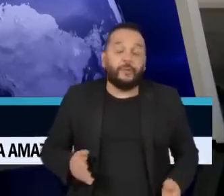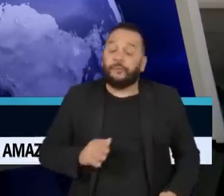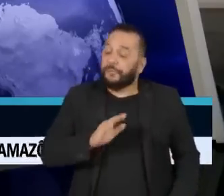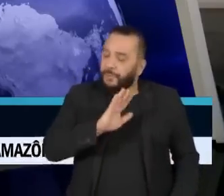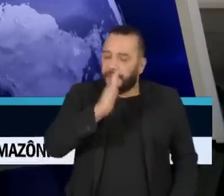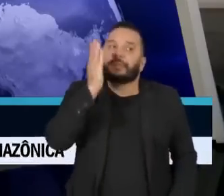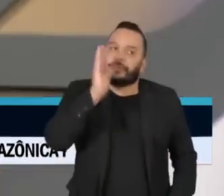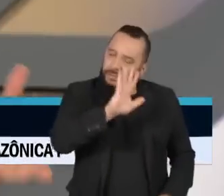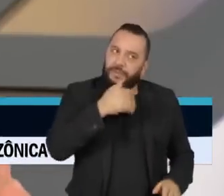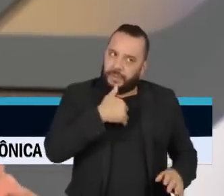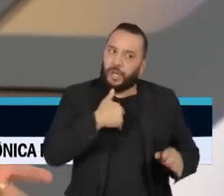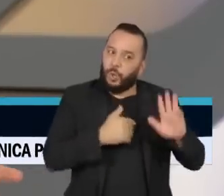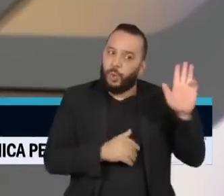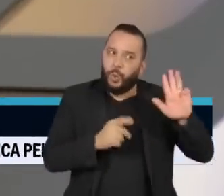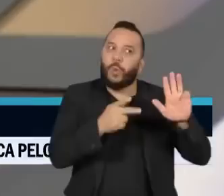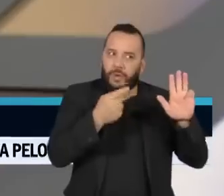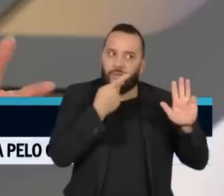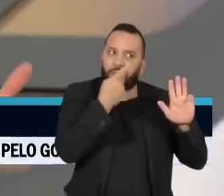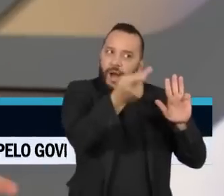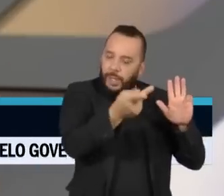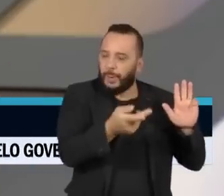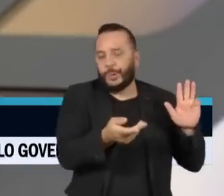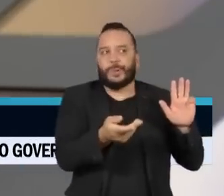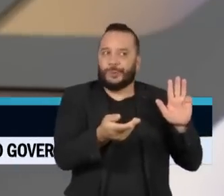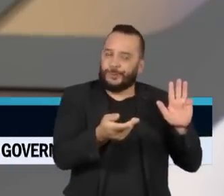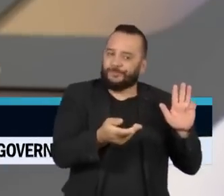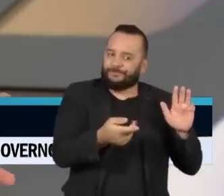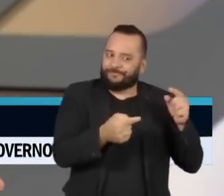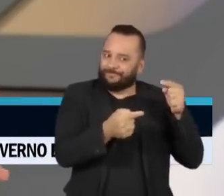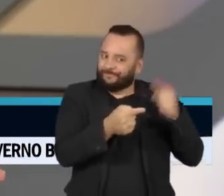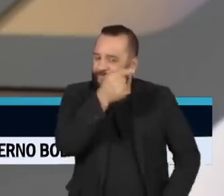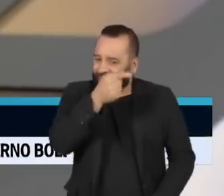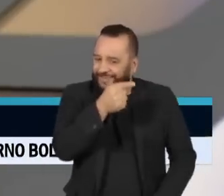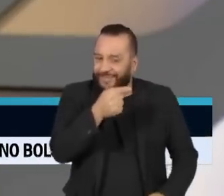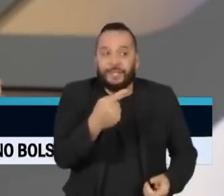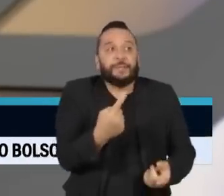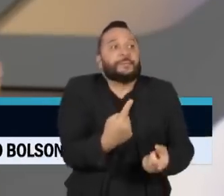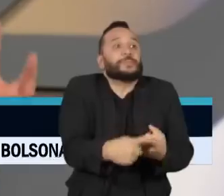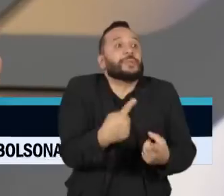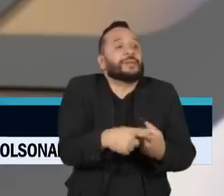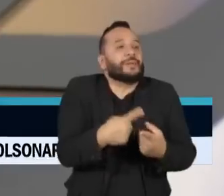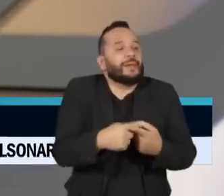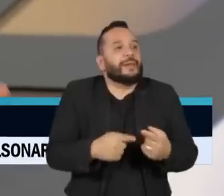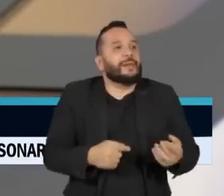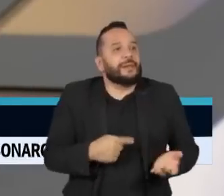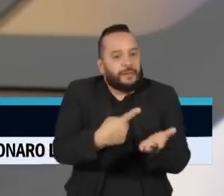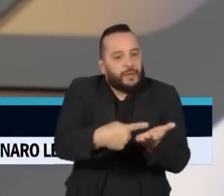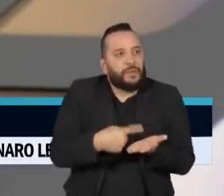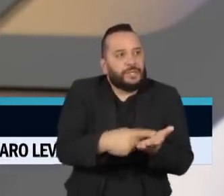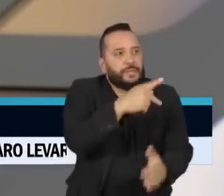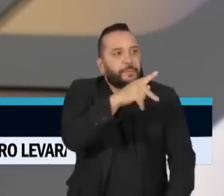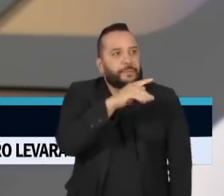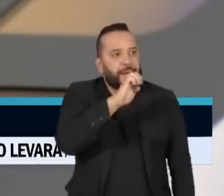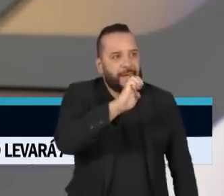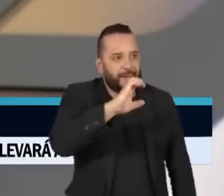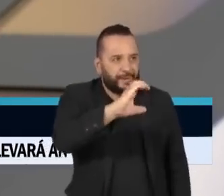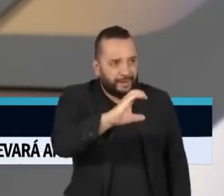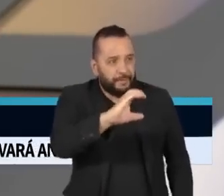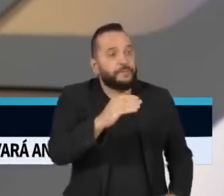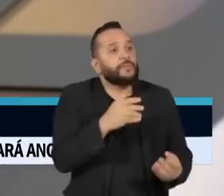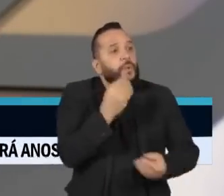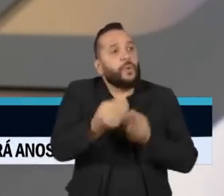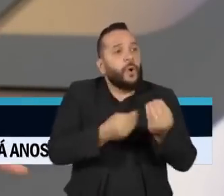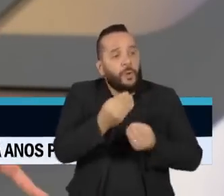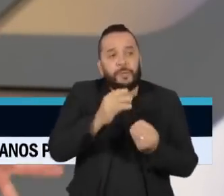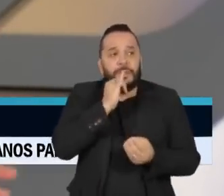infelizes num momento em que ter um negociando uma PEC que não fica claro qual vai ser a limitação do gasto extrato